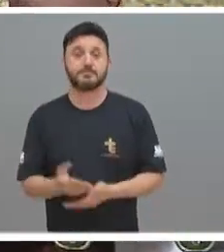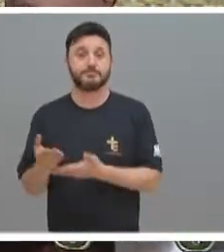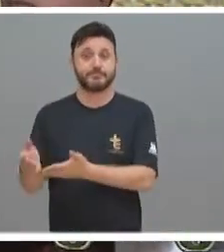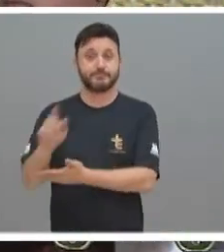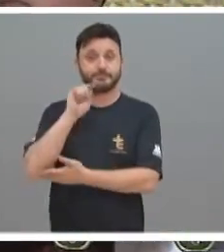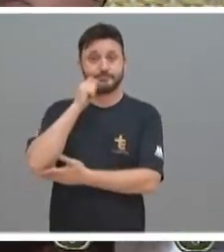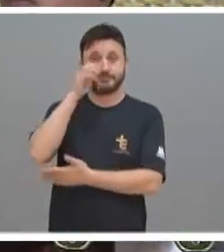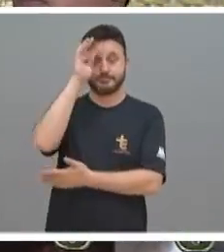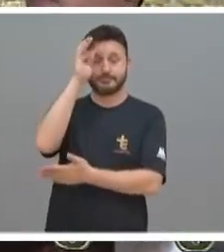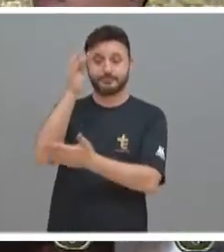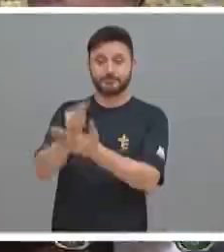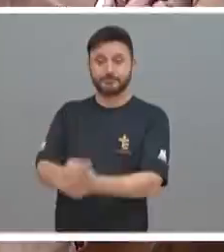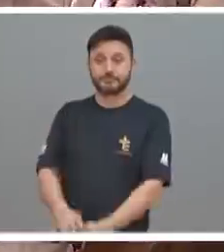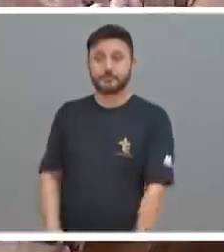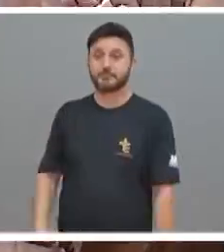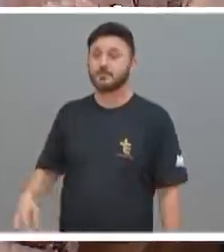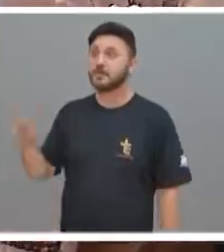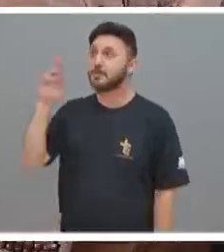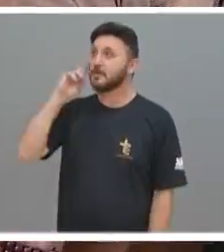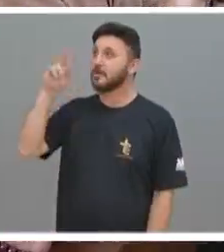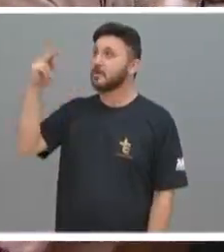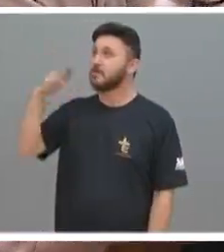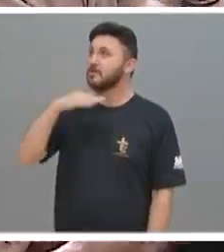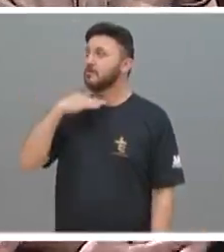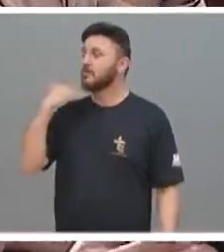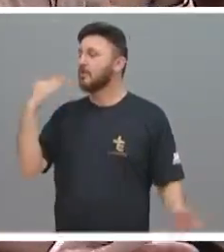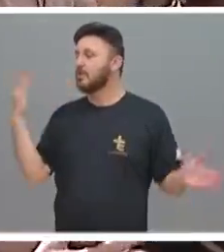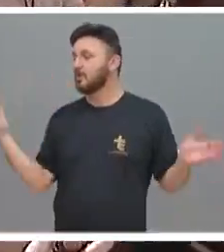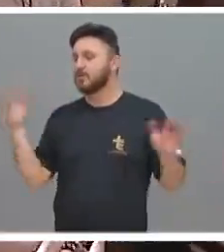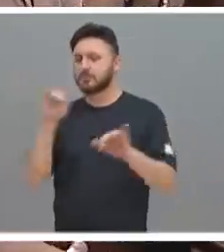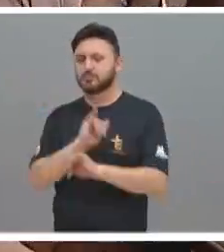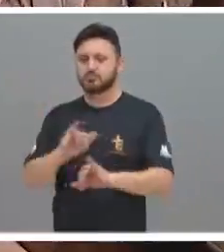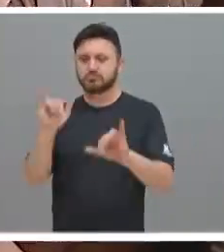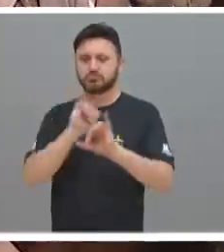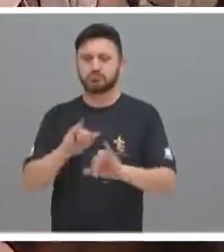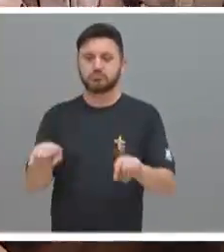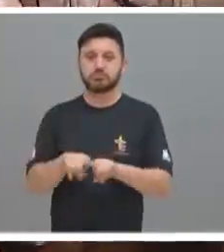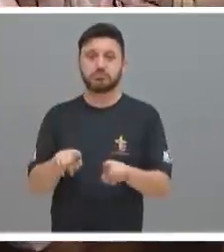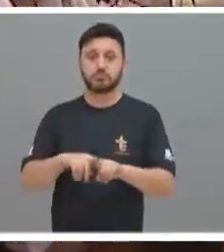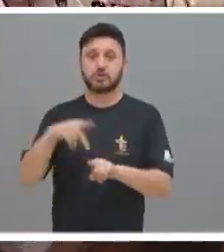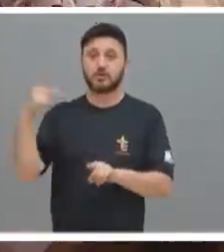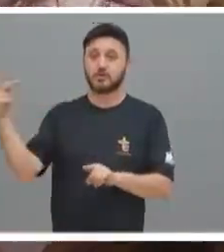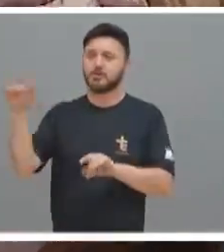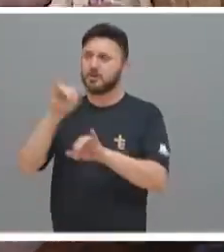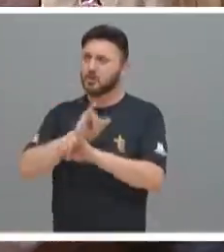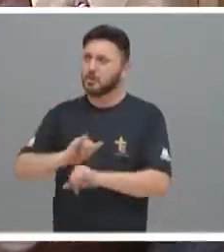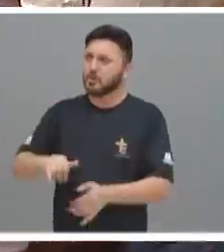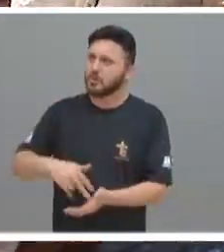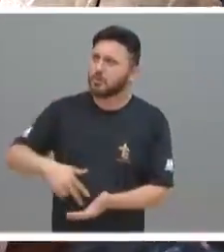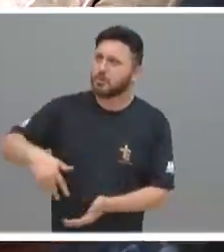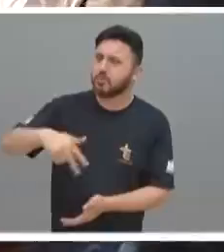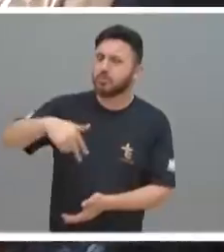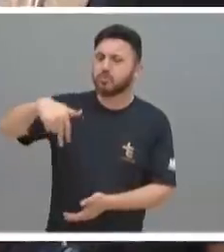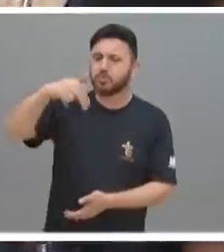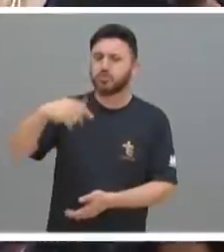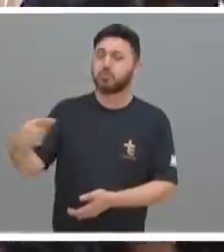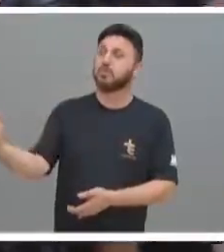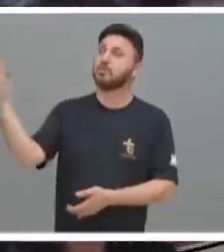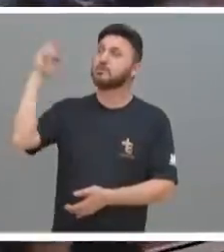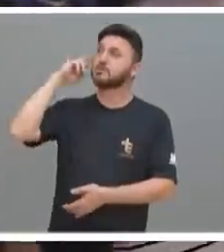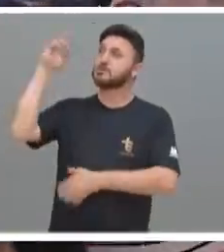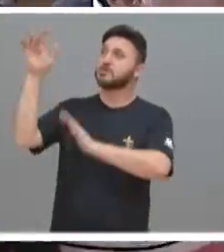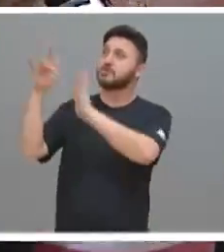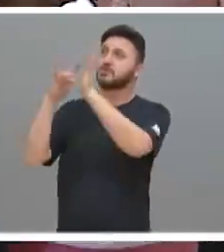Eis o mistério da fé. Anunciamos, Senhor, a vossa morte e proclamamos a vossa